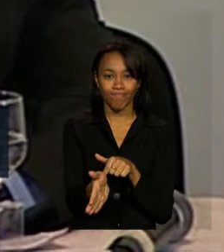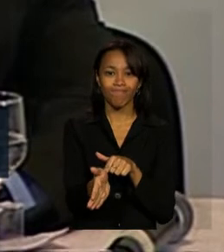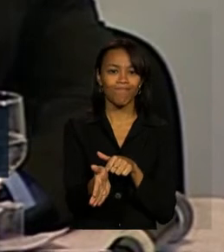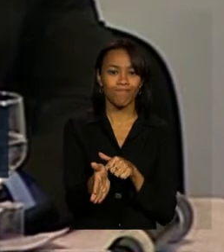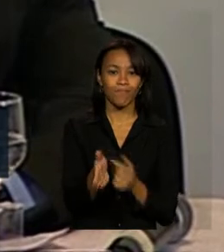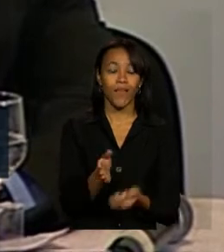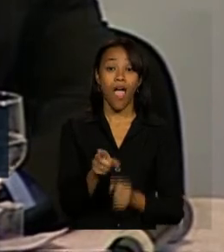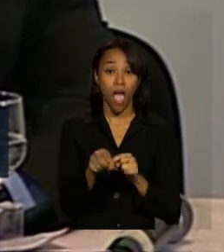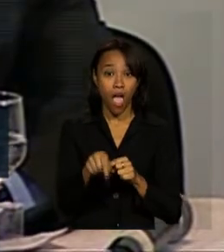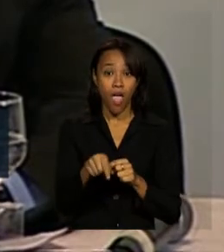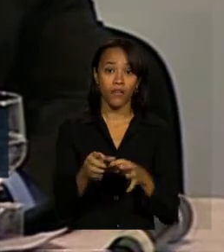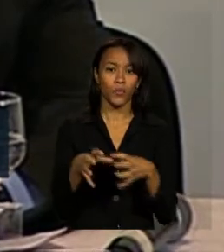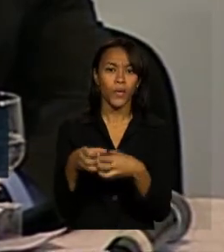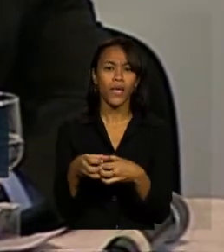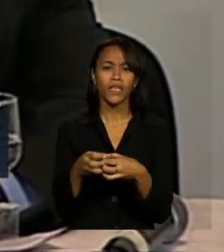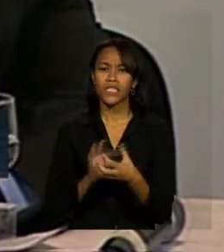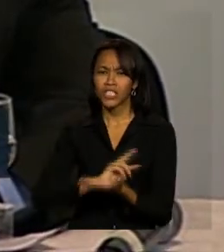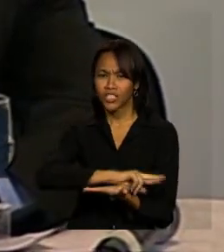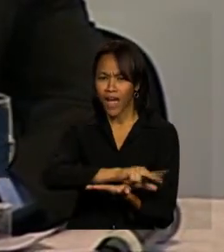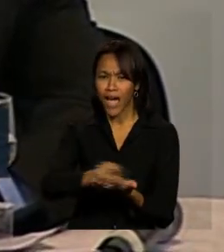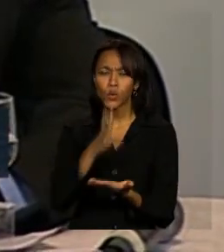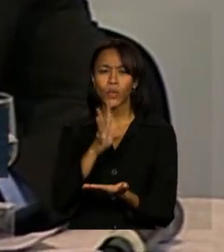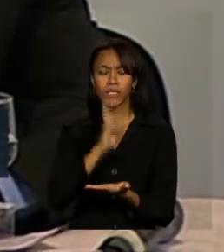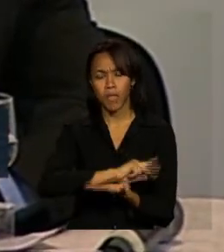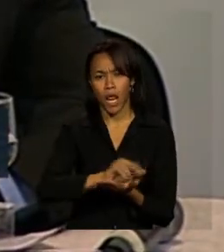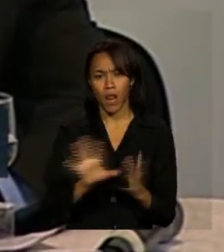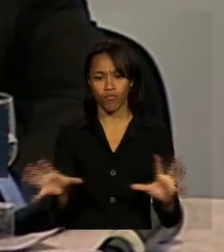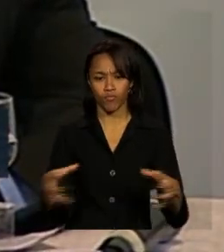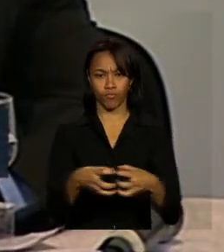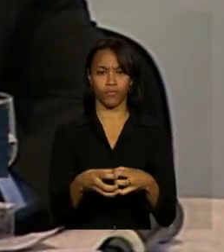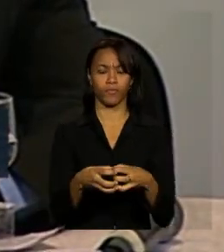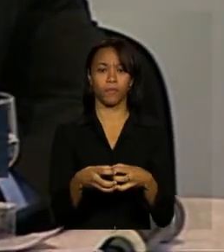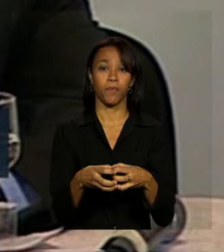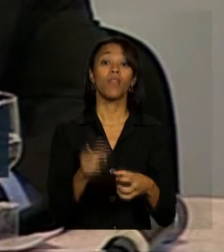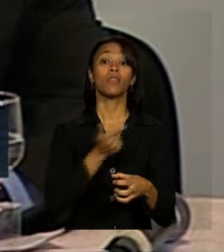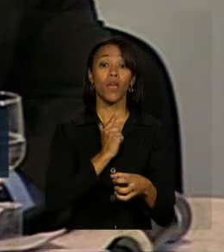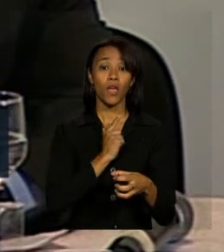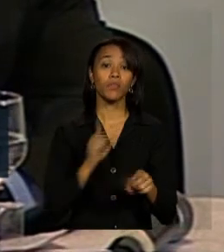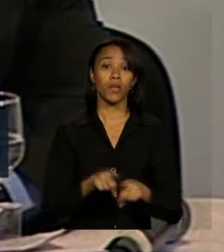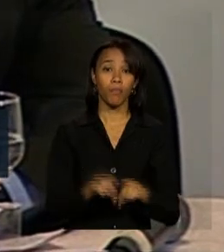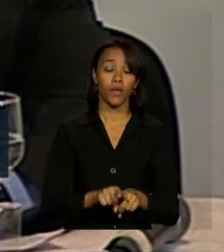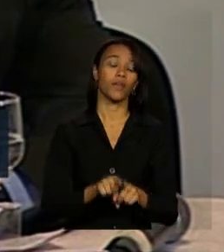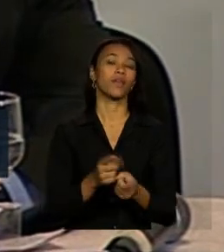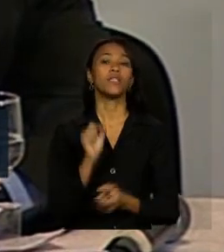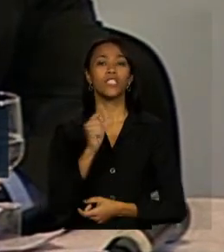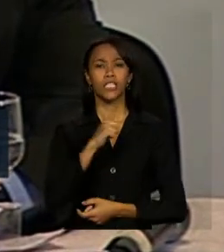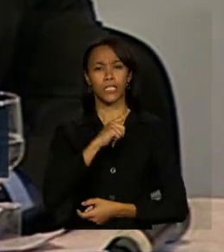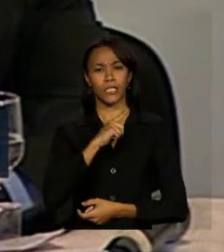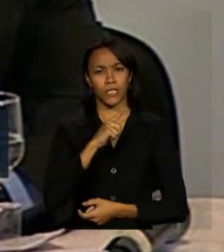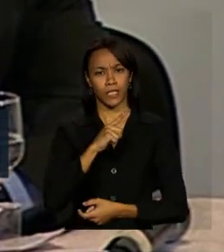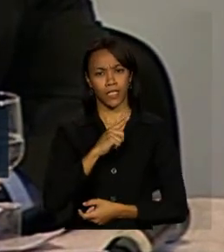fato, mas sim a fusão de todos esses conhecimentos. De um lado, temos o privilégio de ter um